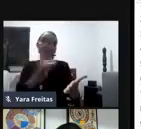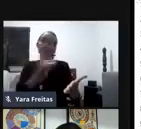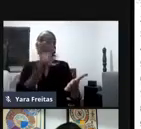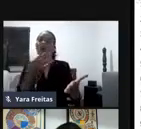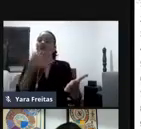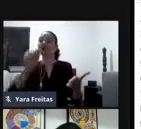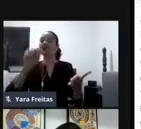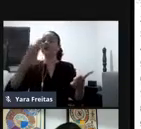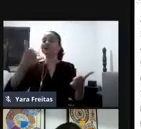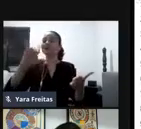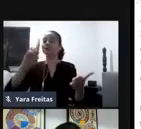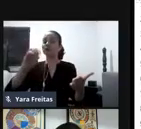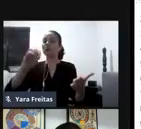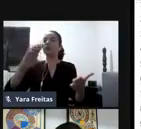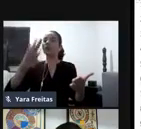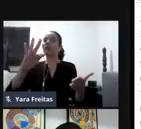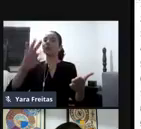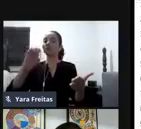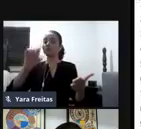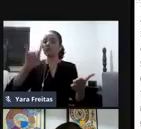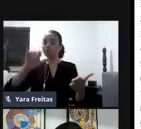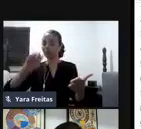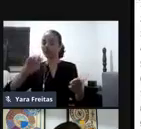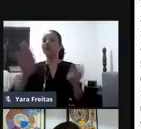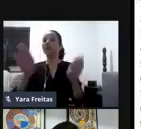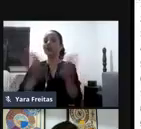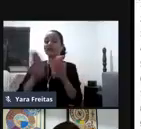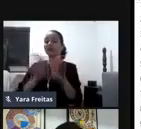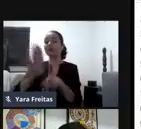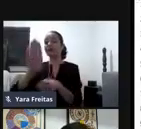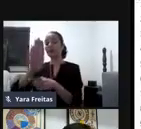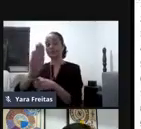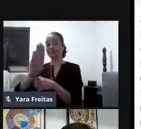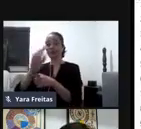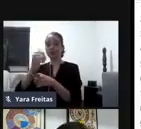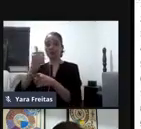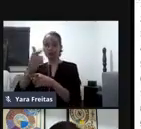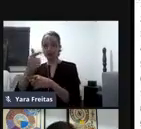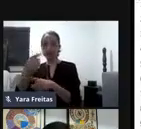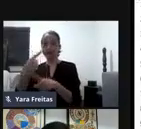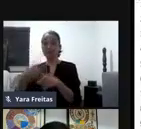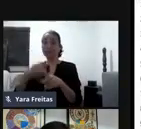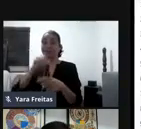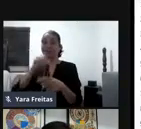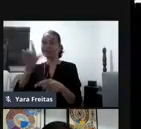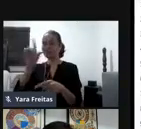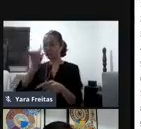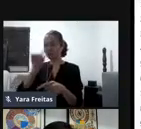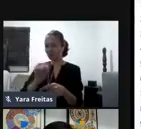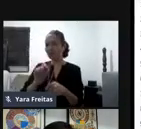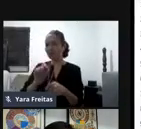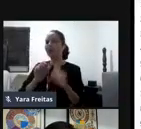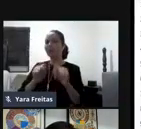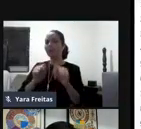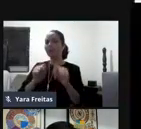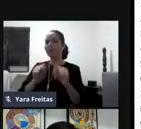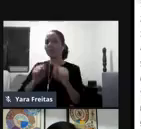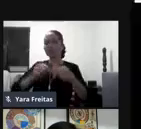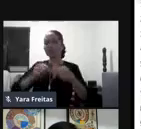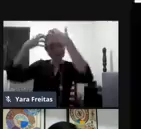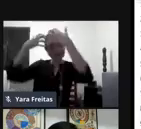podem sim alterar a memória, certo? Mais alguma pergunta aí, Mônica? Mônica está aqui do meu lado,